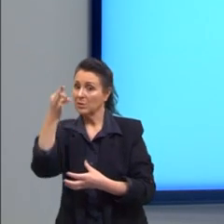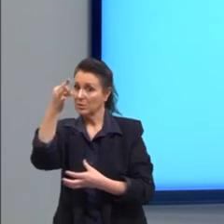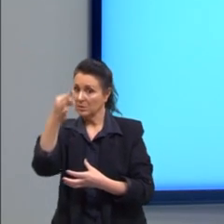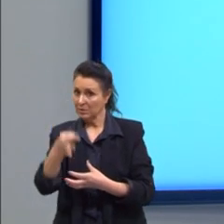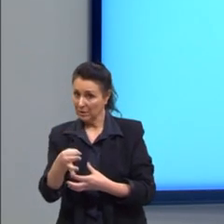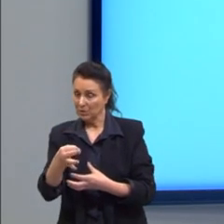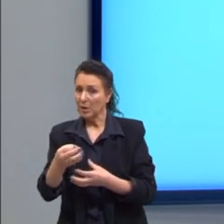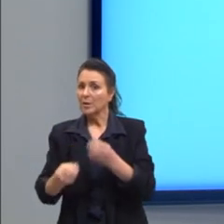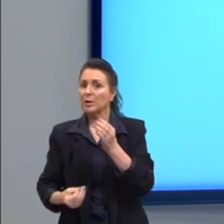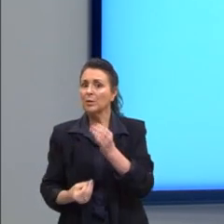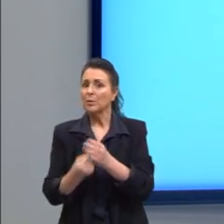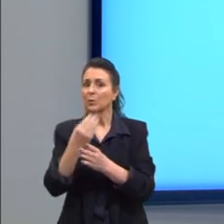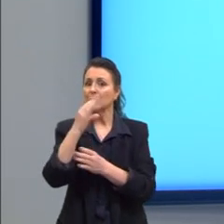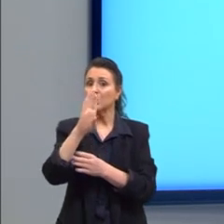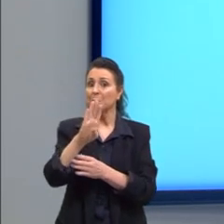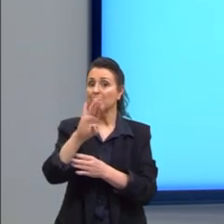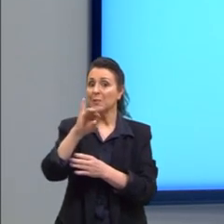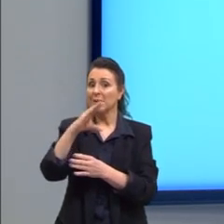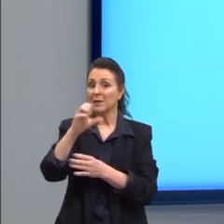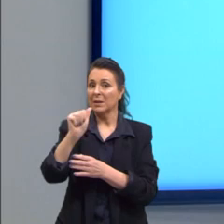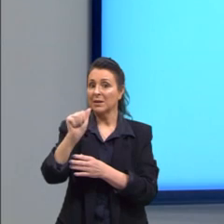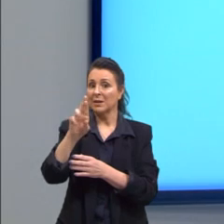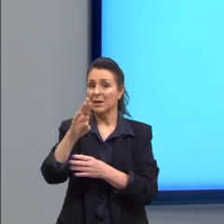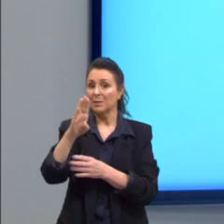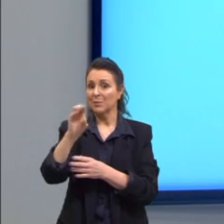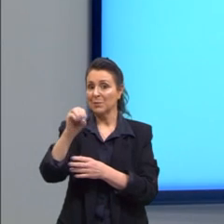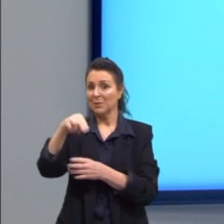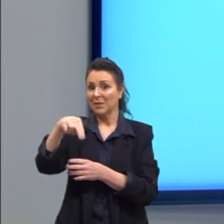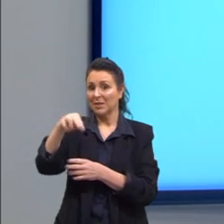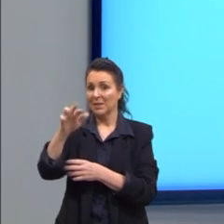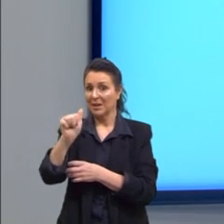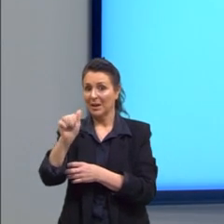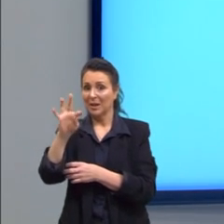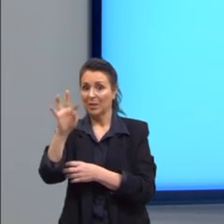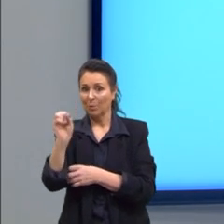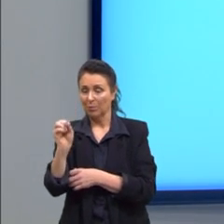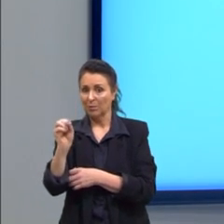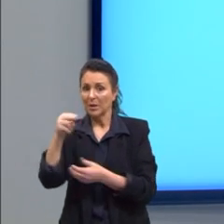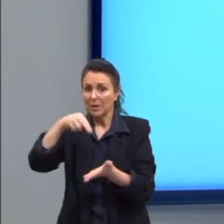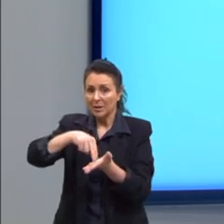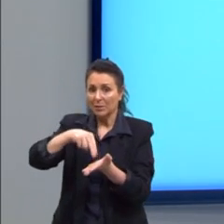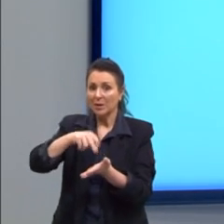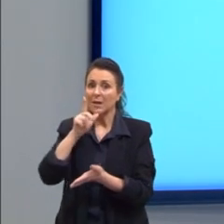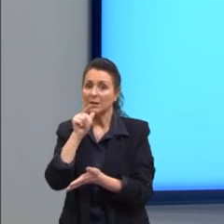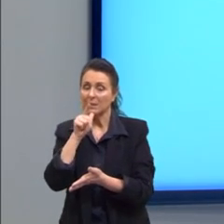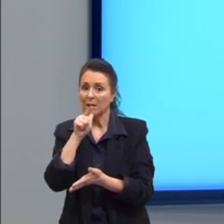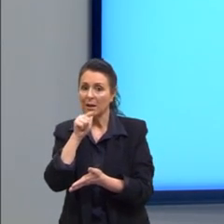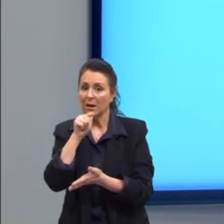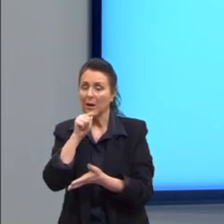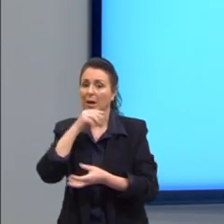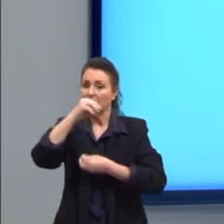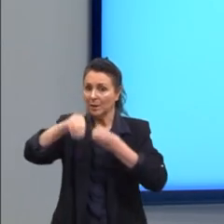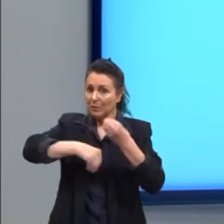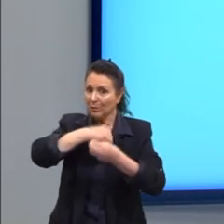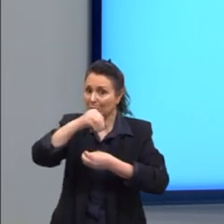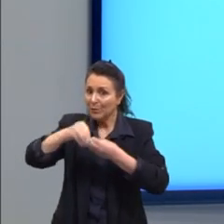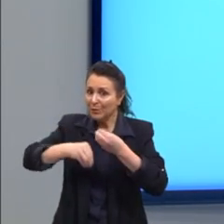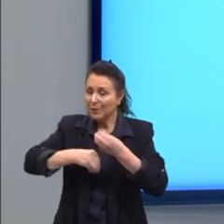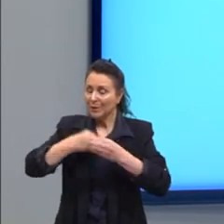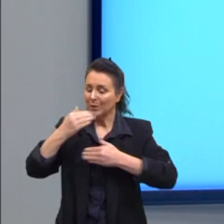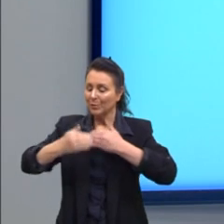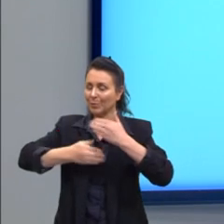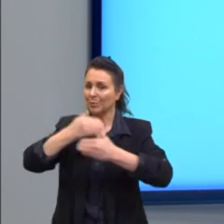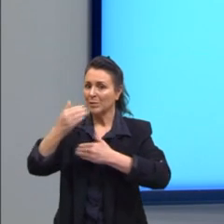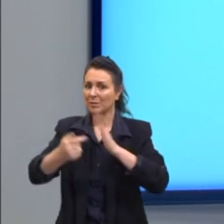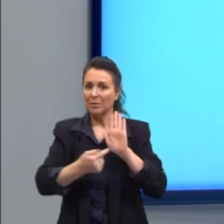produz bicarbonato que neutraliza a água e as equações envolvidas no processo são apresentadas